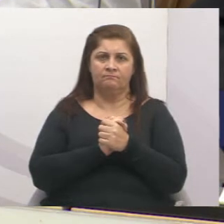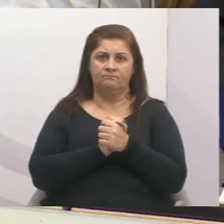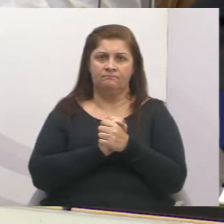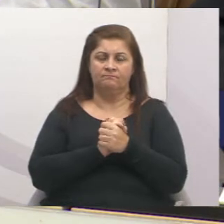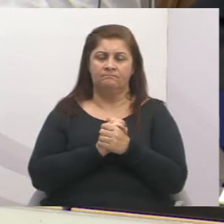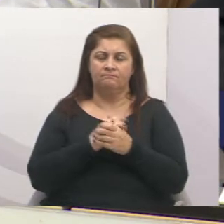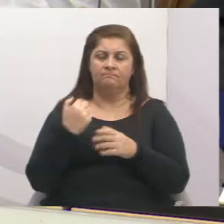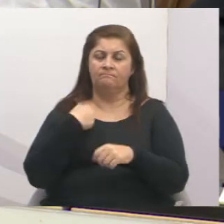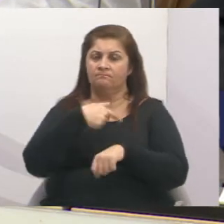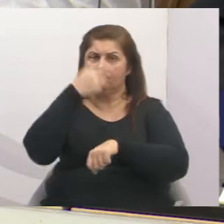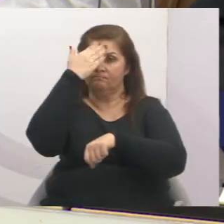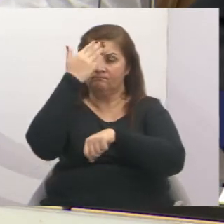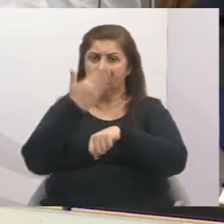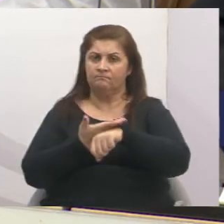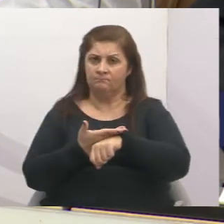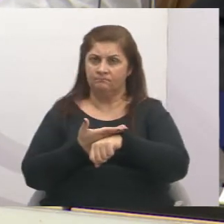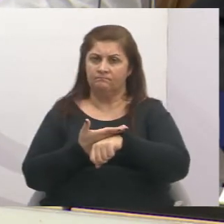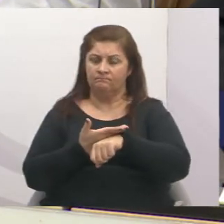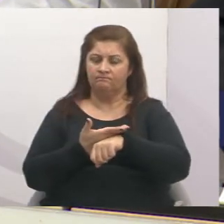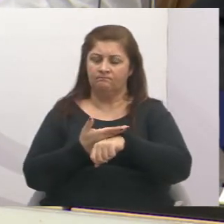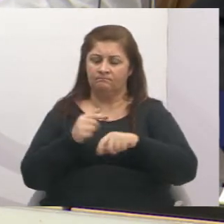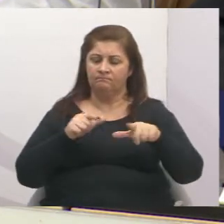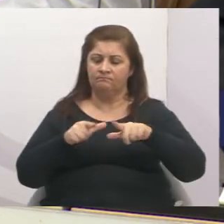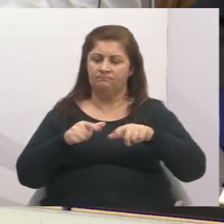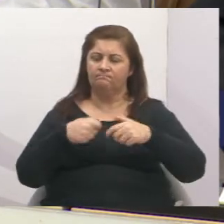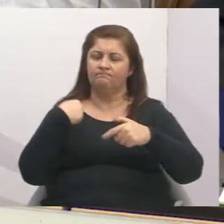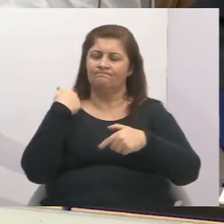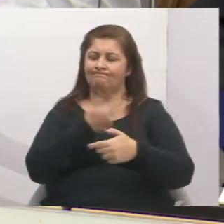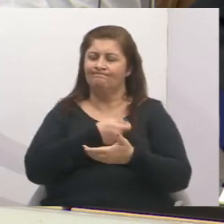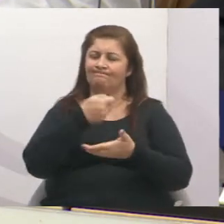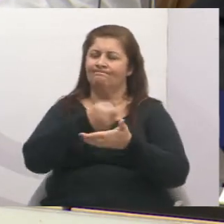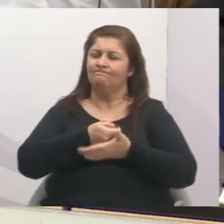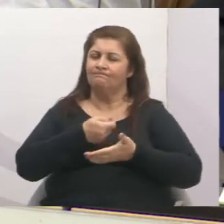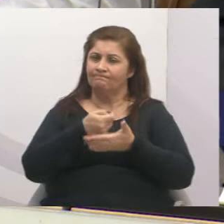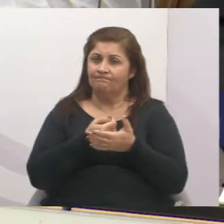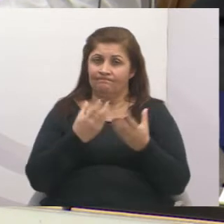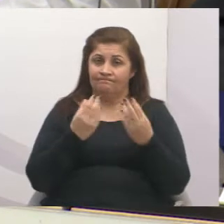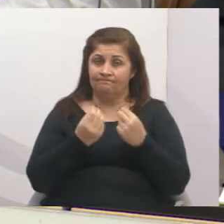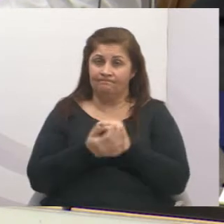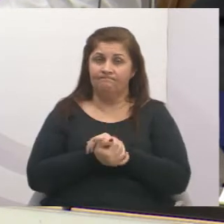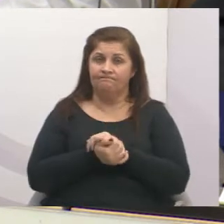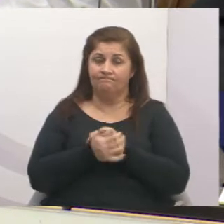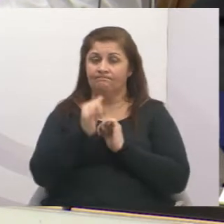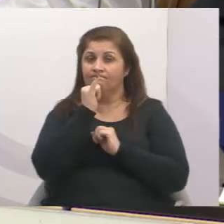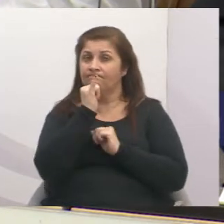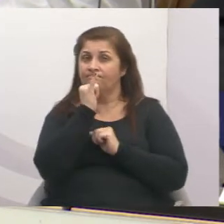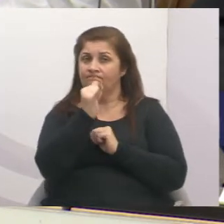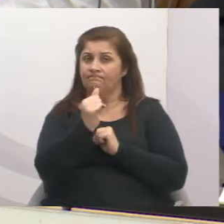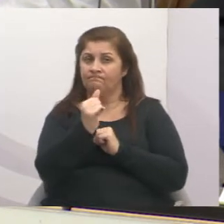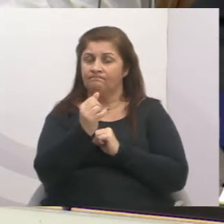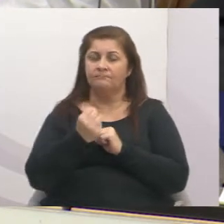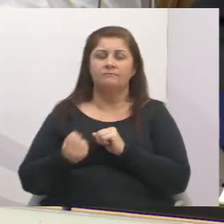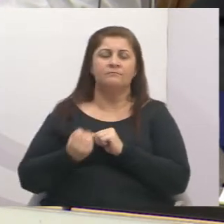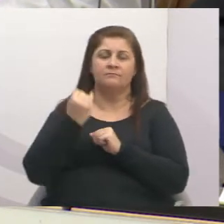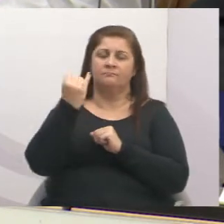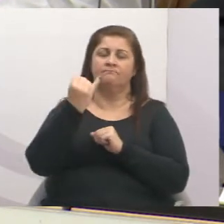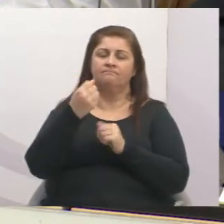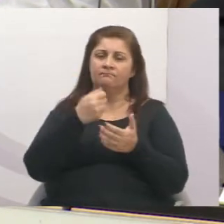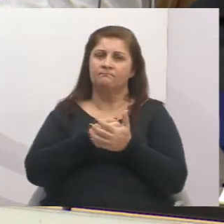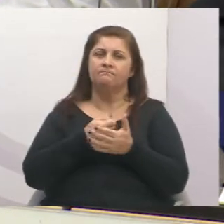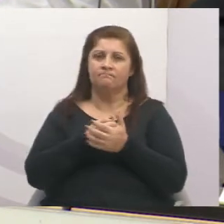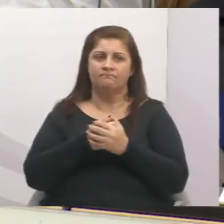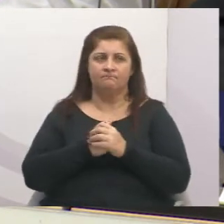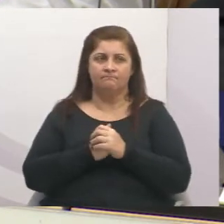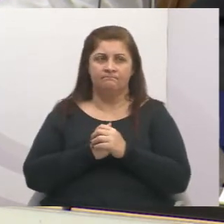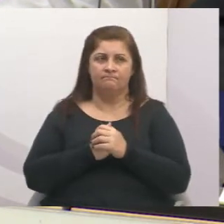tem certeza que a gente, enquanto trabalhador, a gente vai ter que lutar muito, né, e dizer para vocês que a importância que é dessa luta.